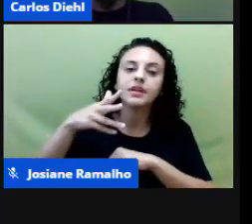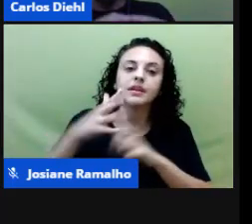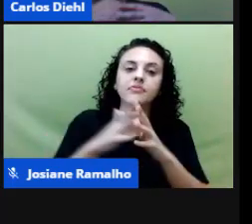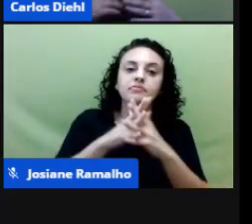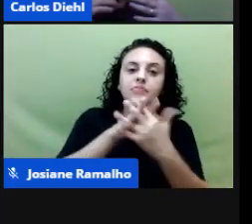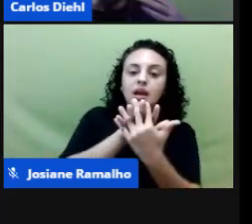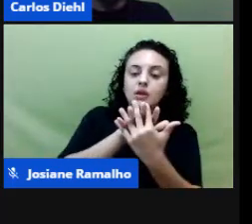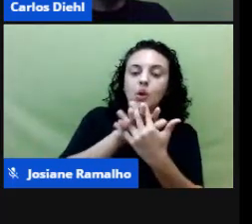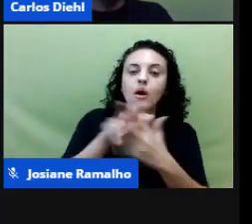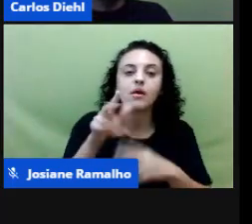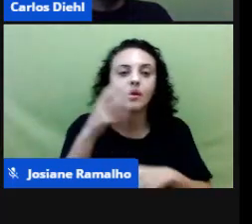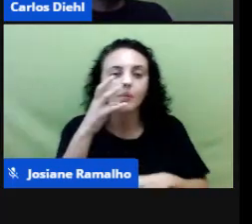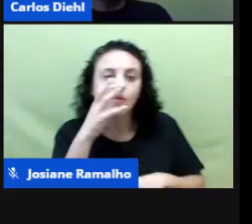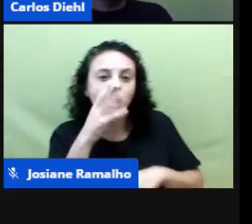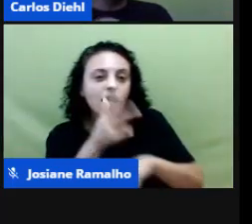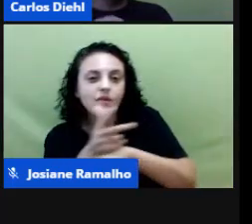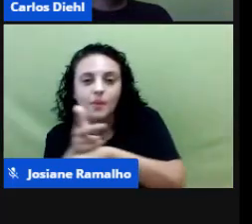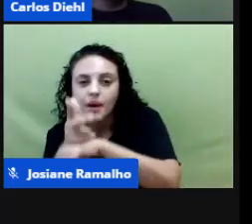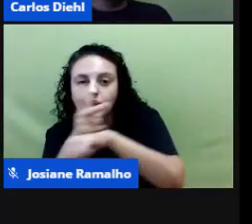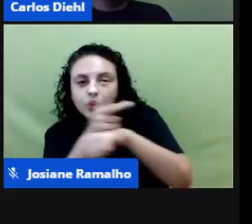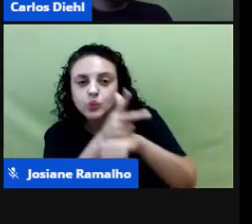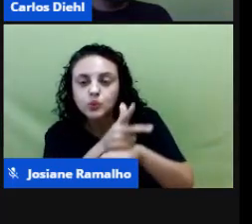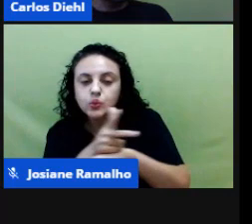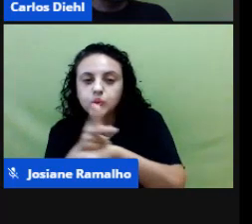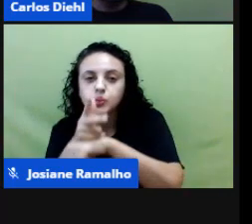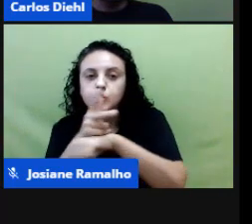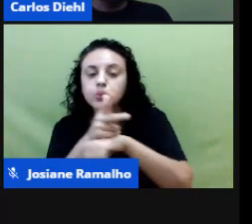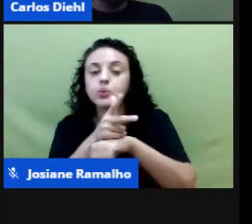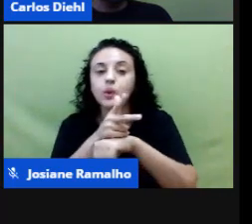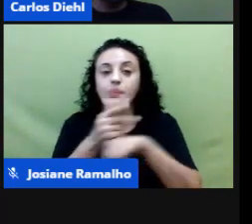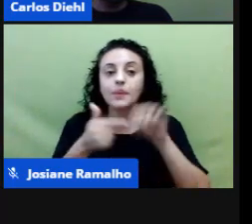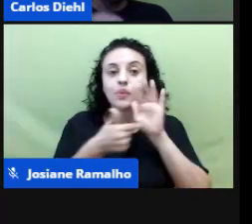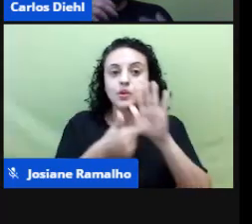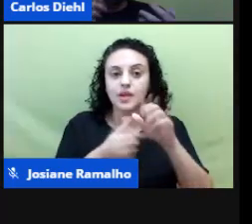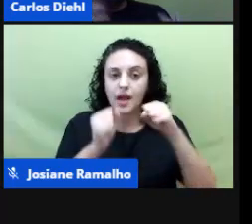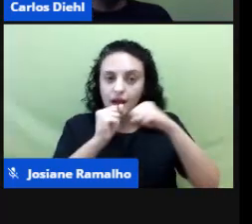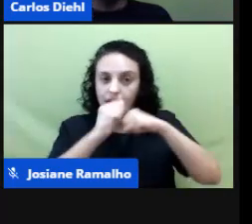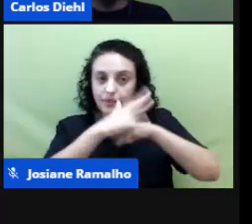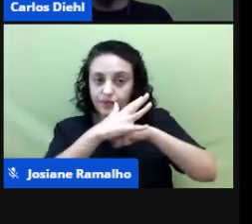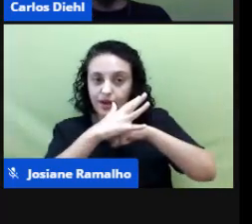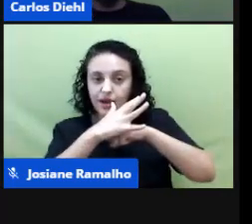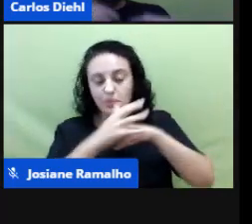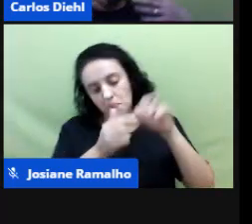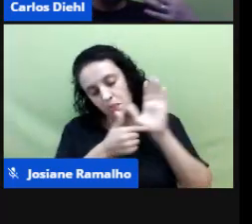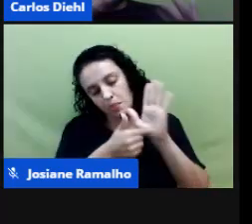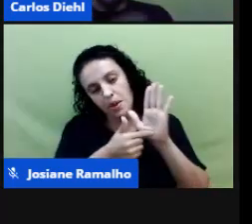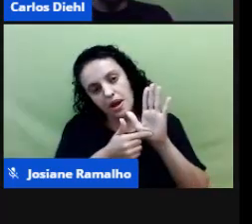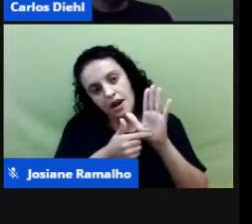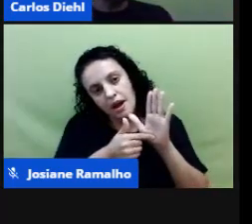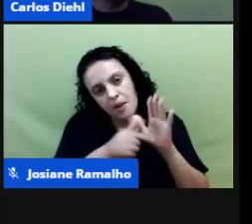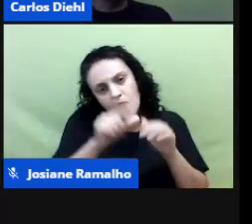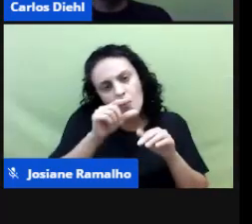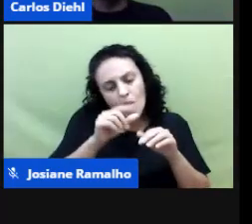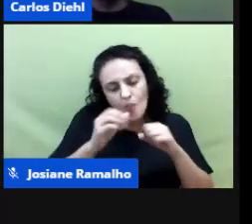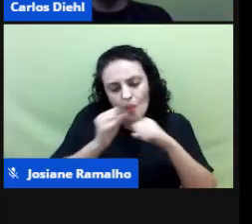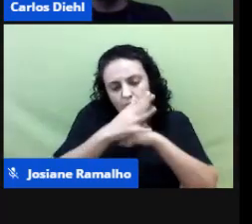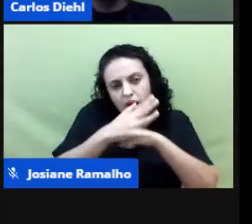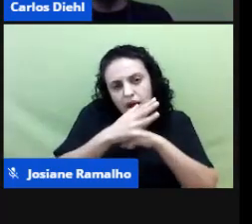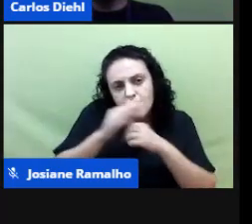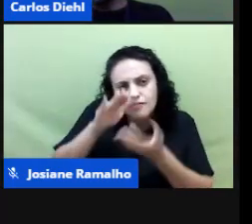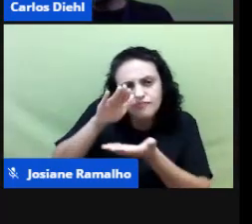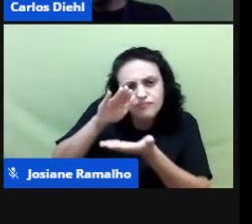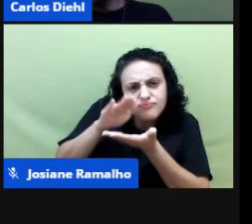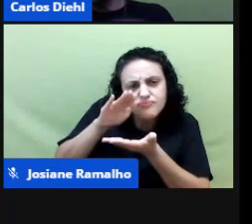exemplo. Coloca o texto dele falando desde capivara pequena, capivara grávida, capivara